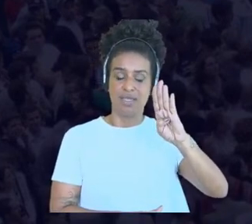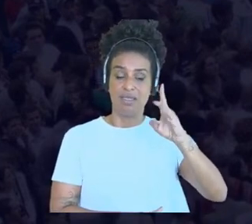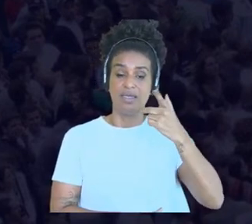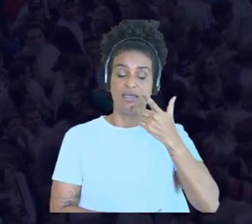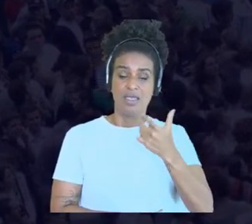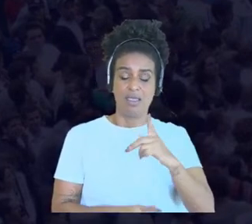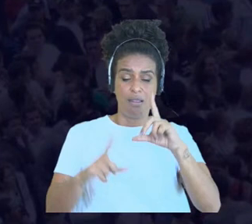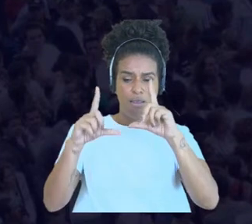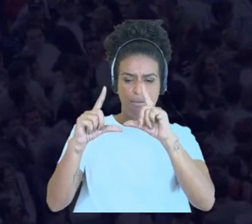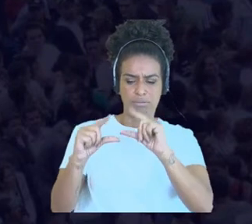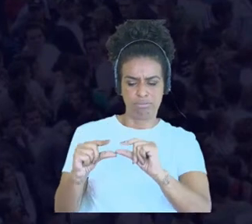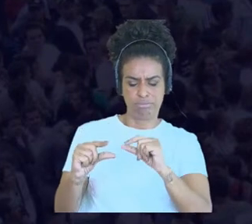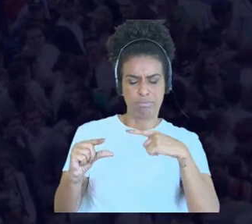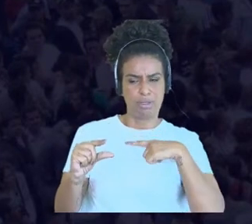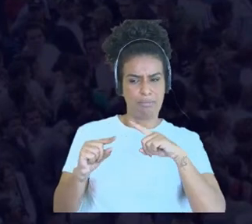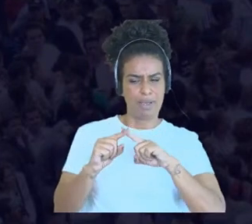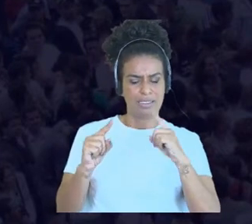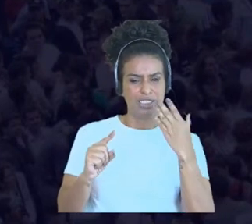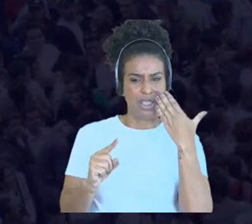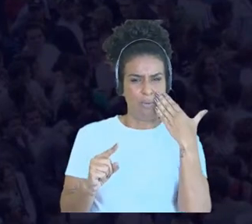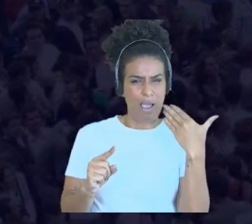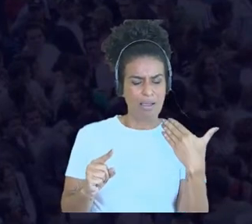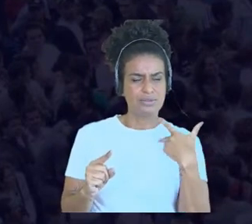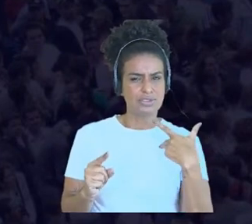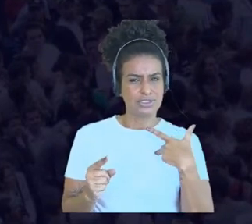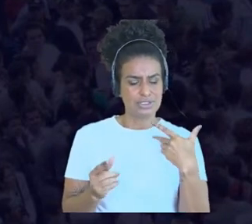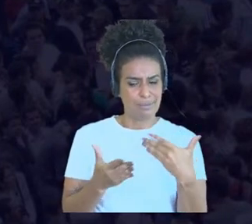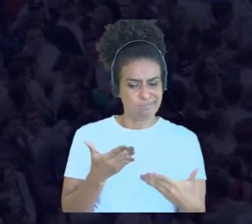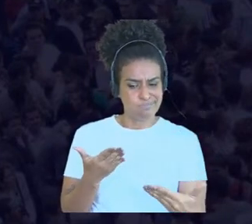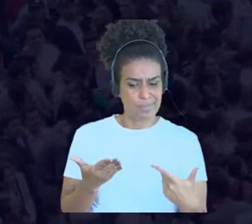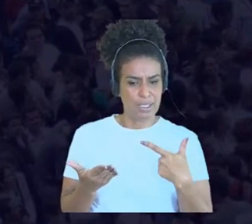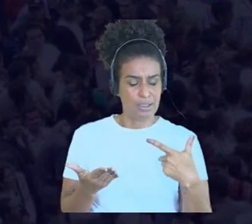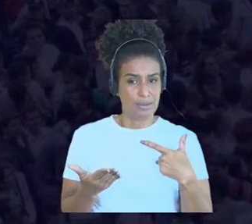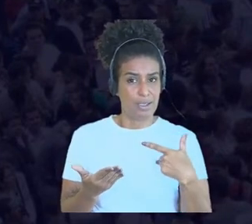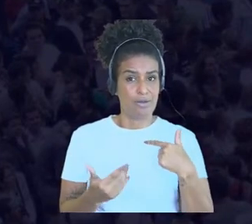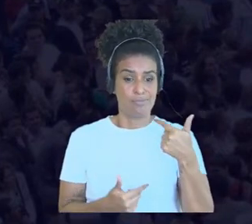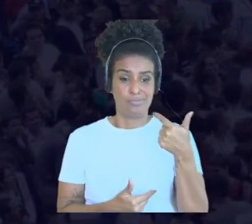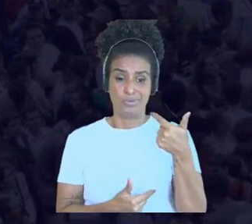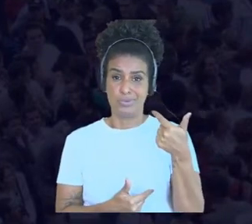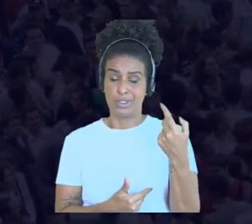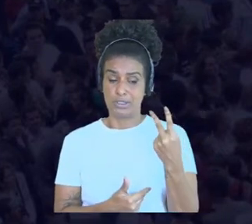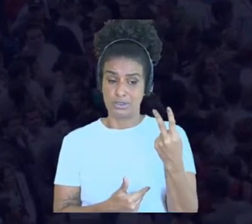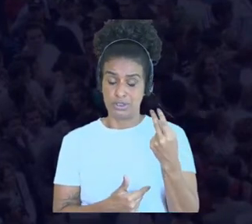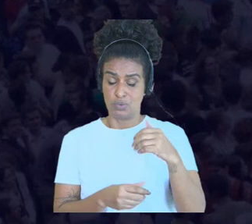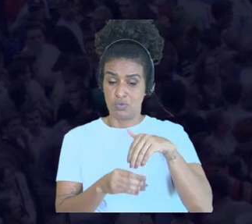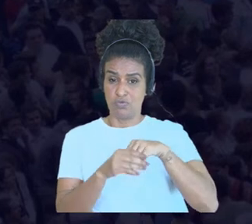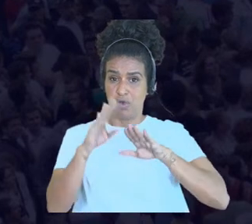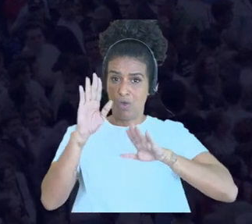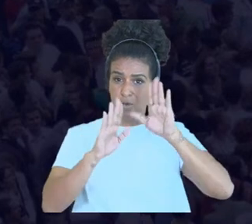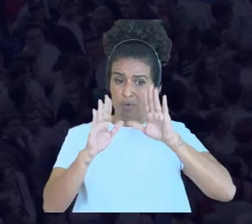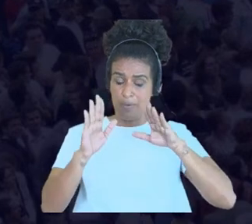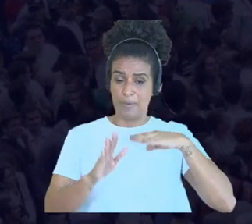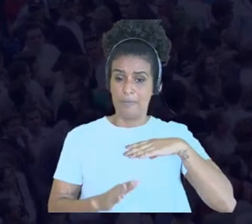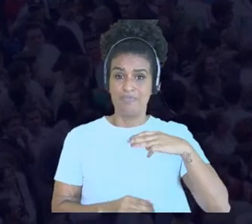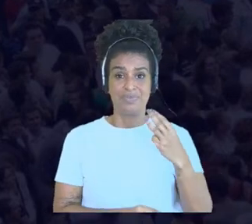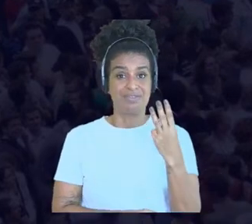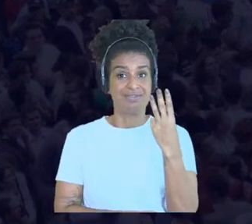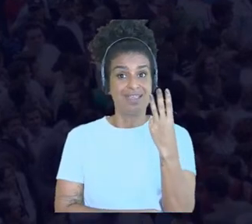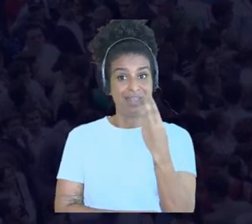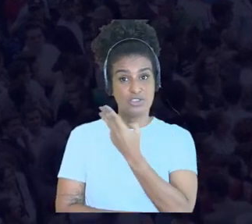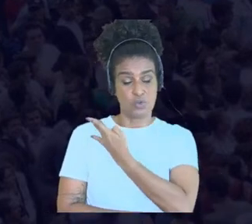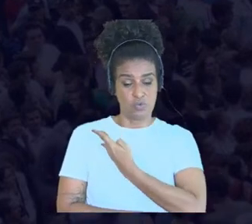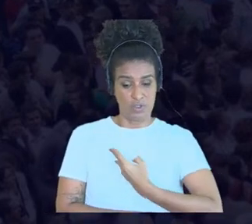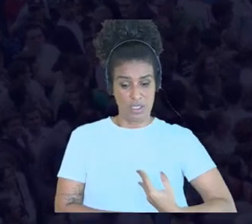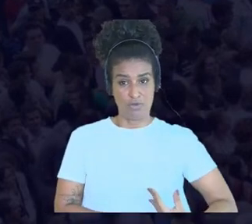ele respirava, mas acho que ele já saiu do respirador então, né? Porque no segundo turno o PSDB sai com 3 governadores